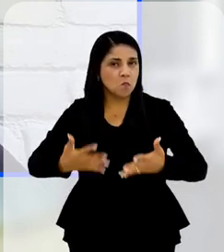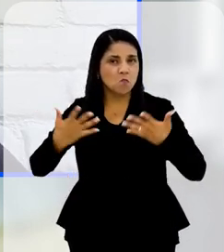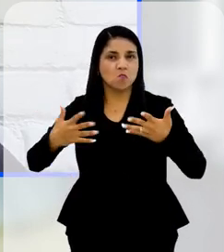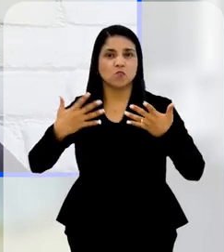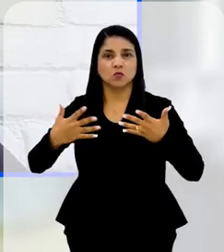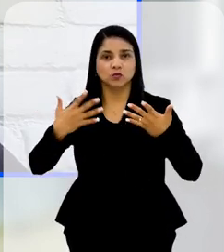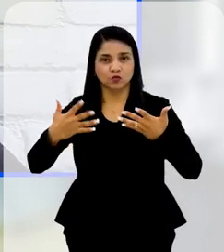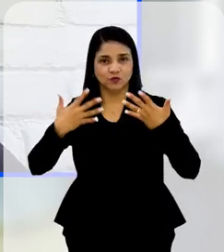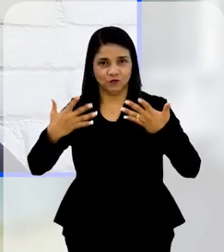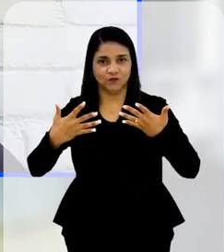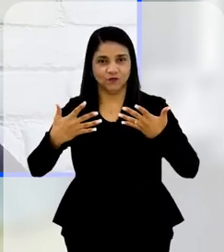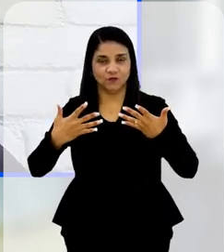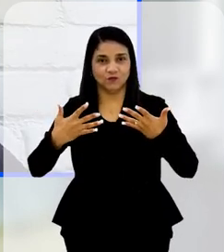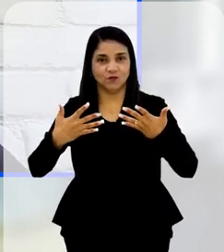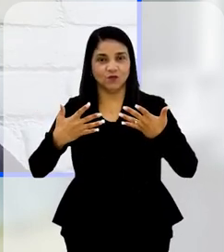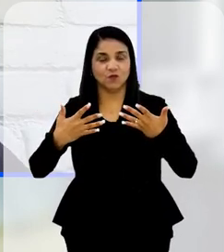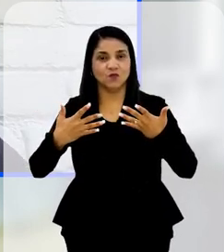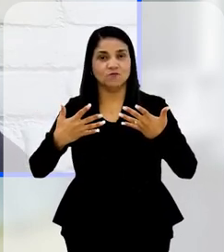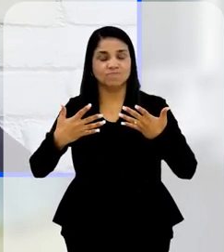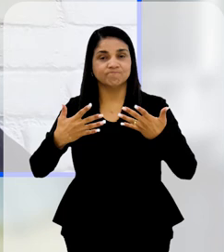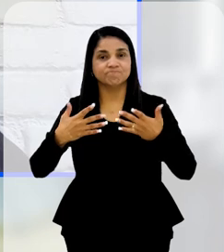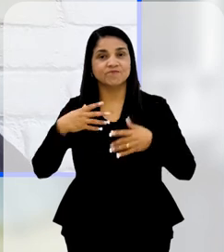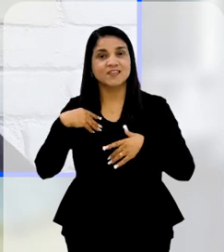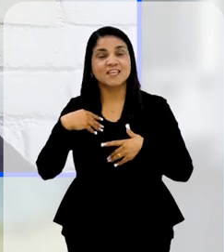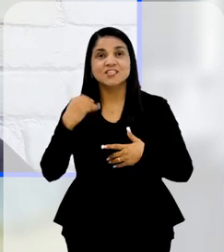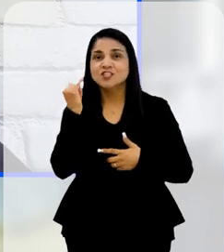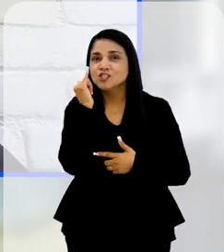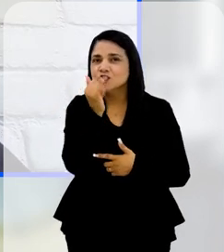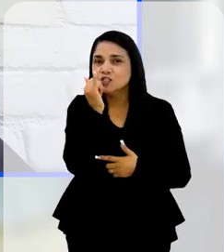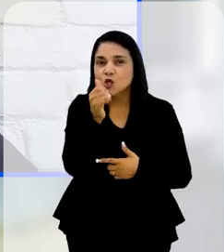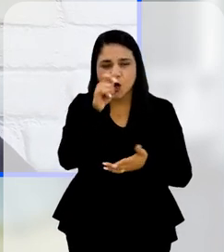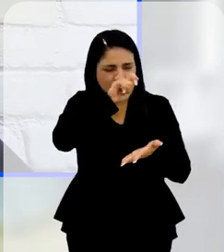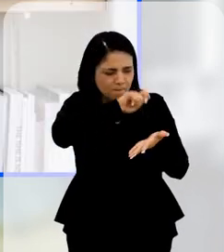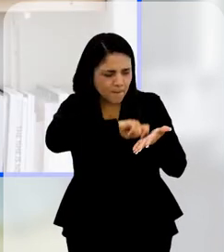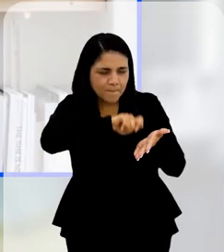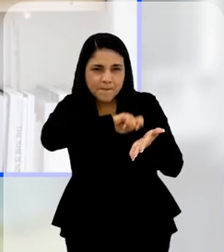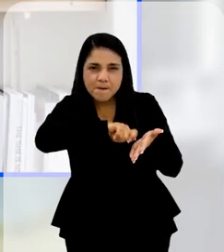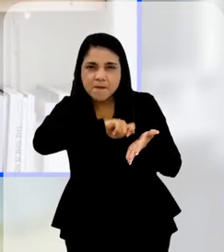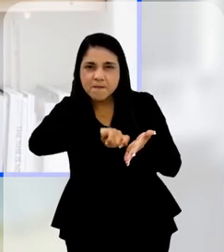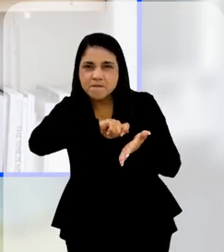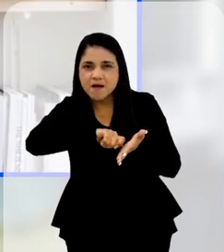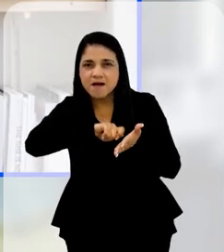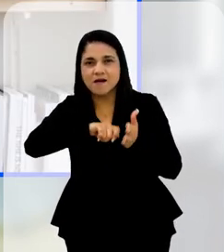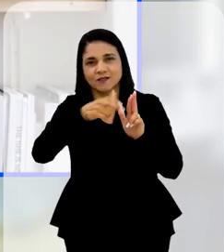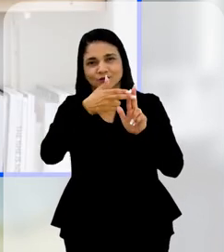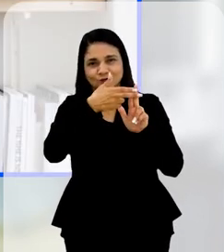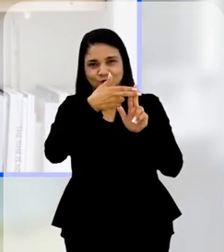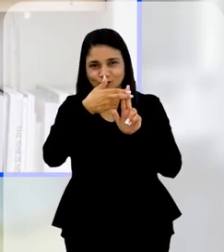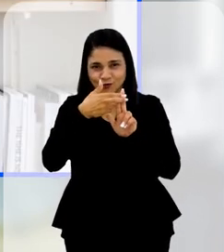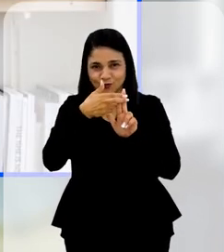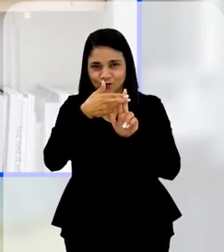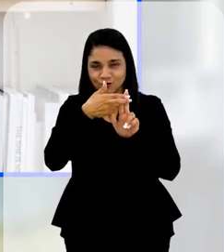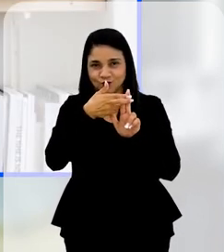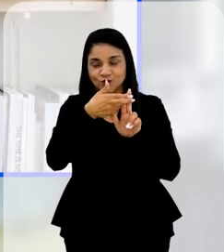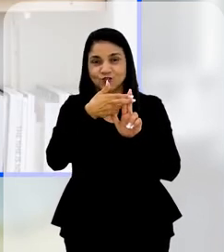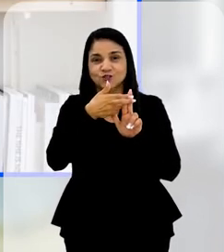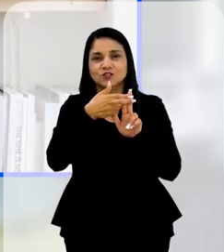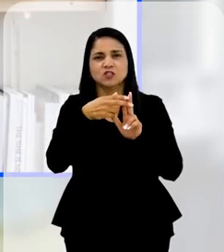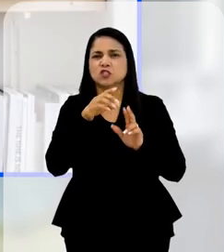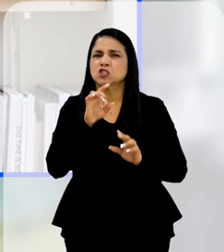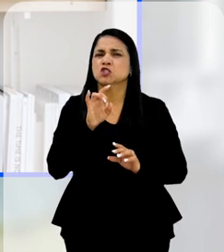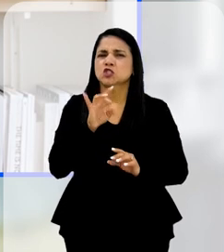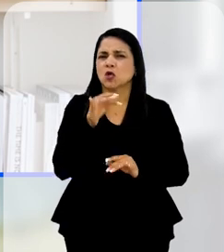gente procurasse contar essa história, não apenas para fazer um